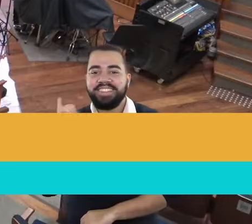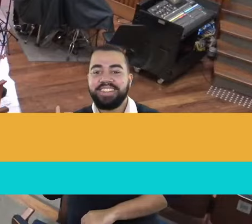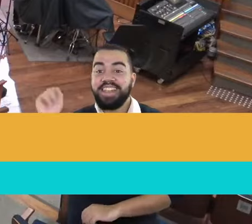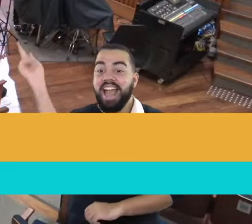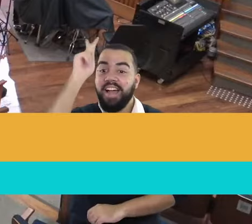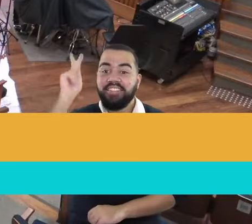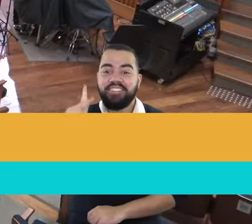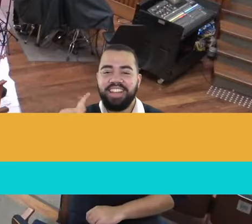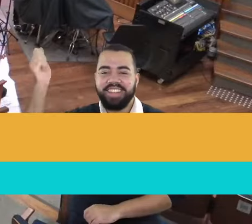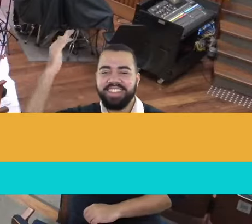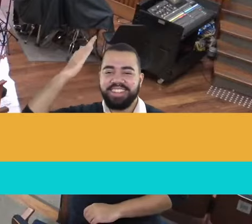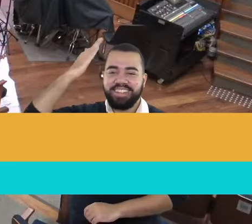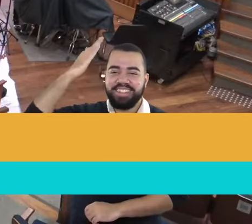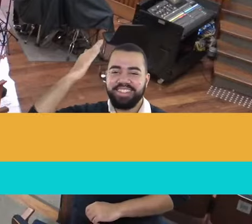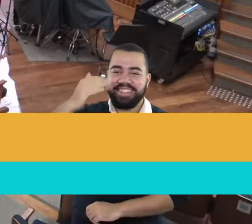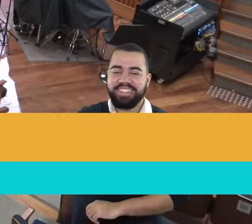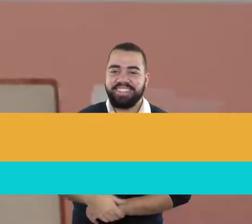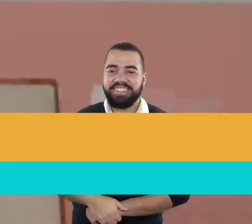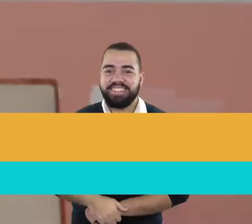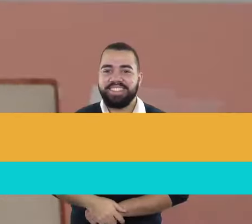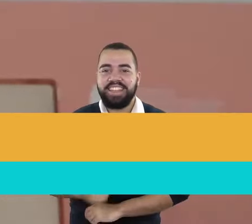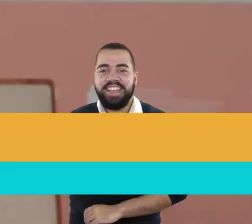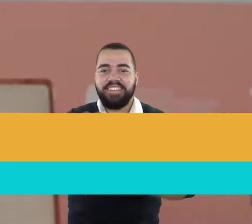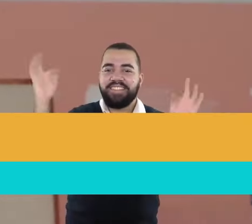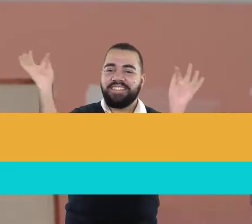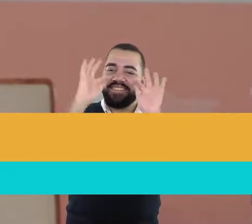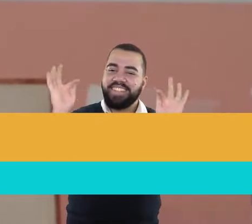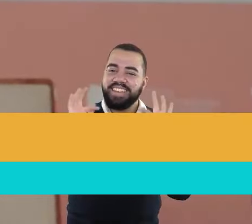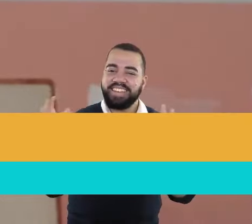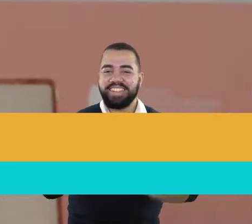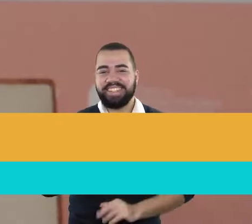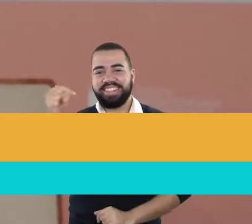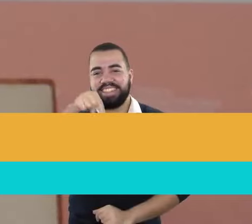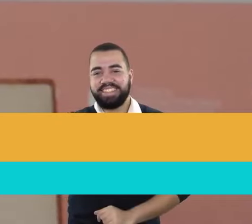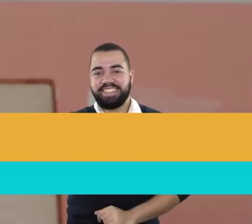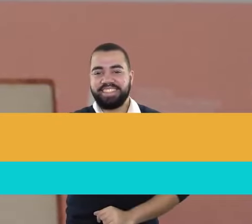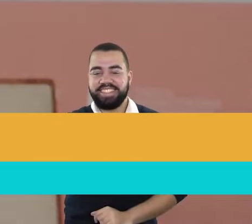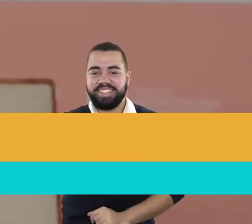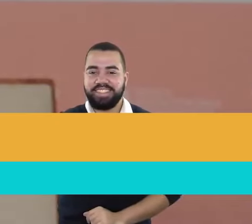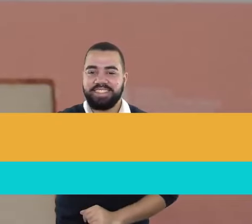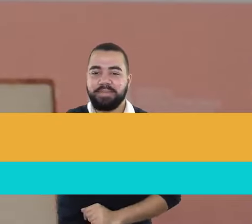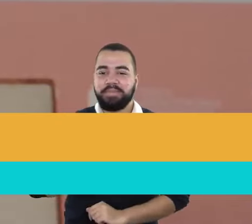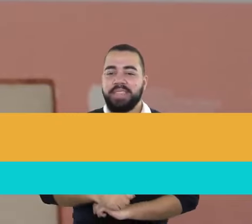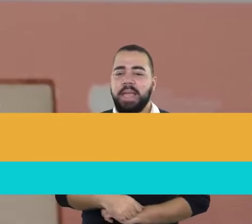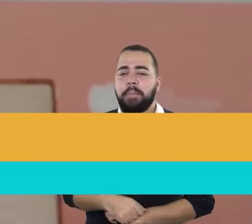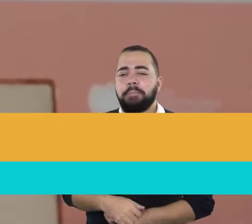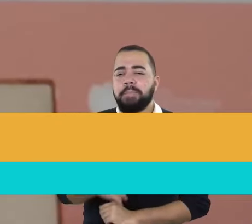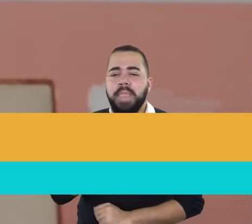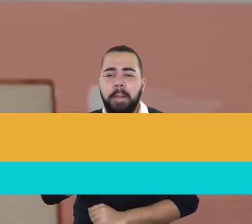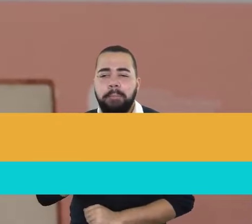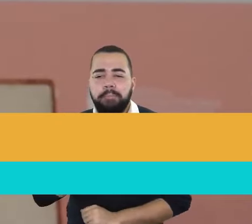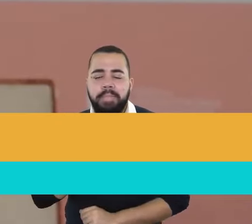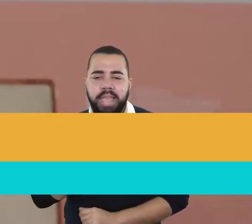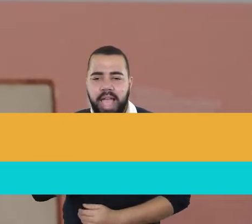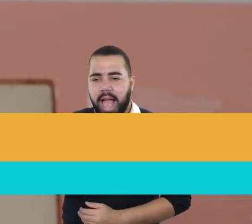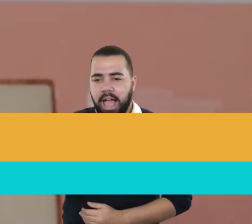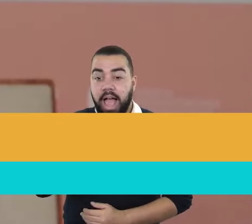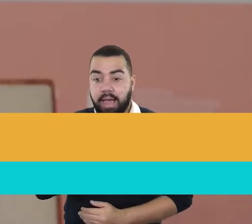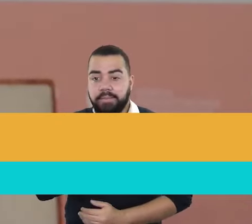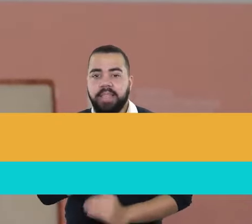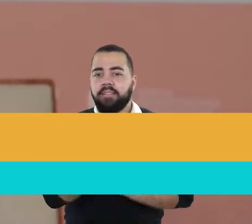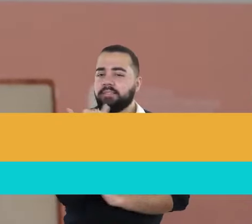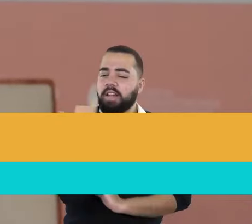Graça e paz! Tô muito feliz de estar aqui. Quando a minha assessora falou, Thalita, você recebeu um